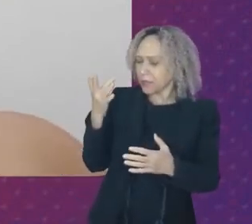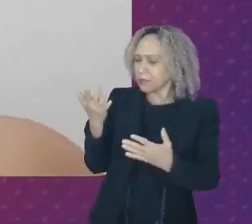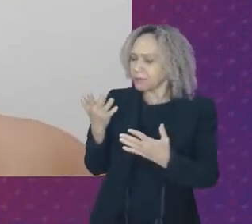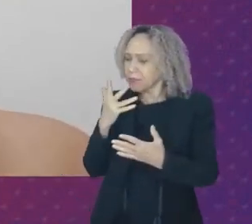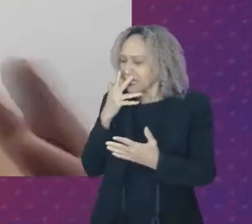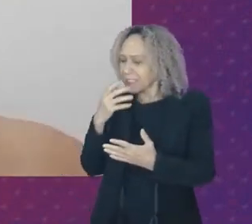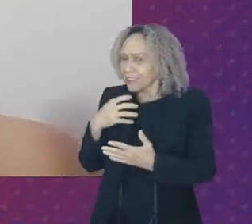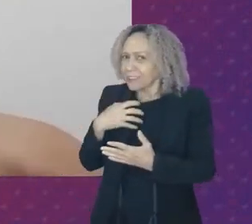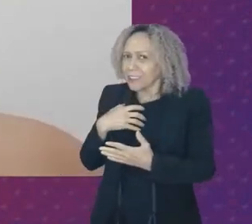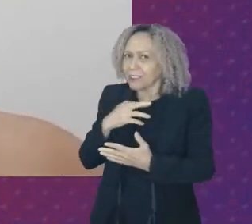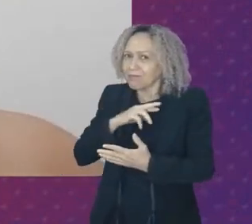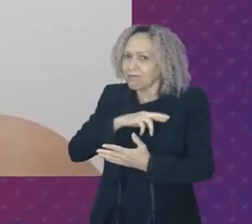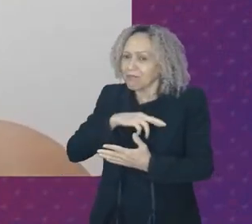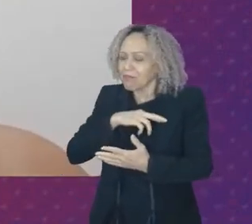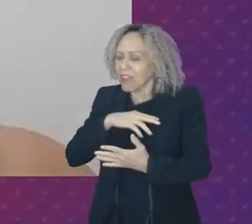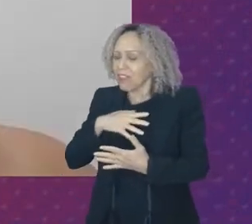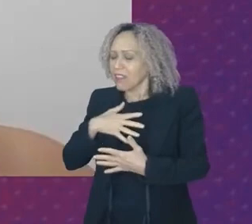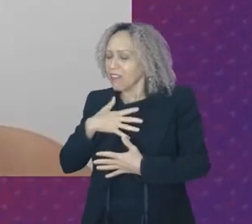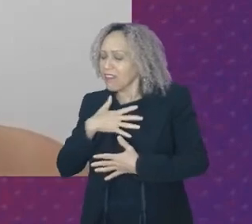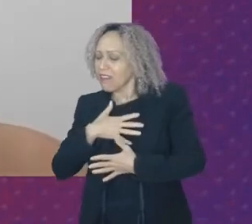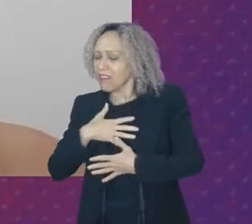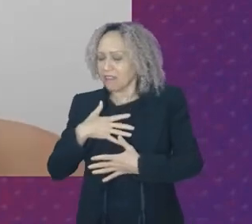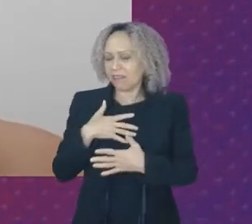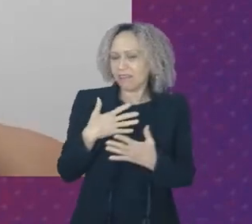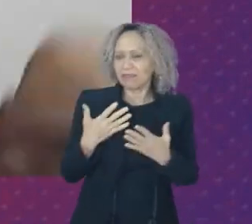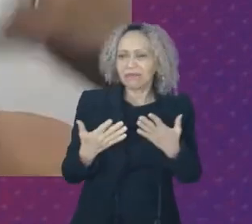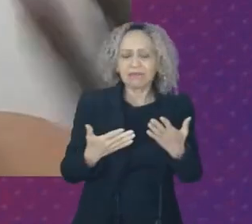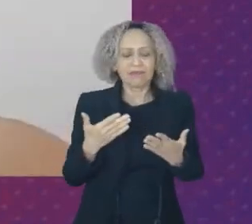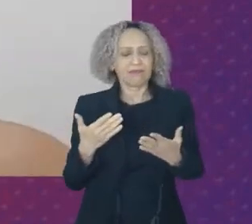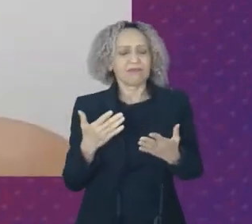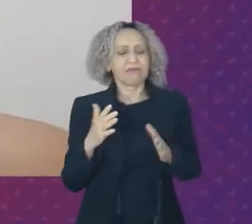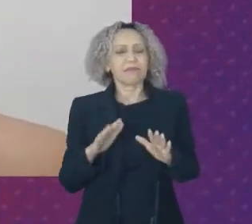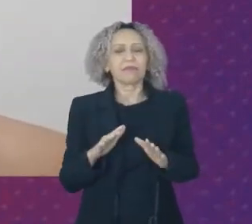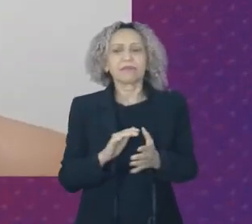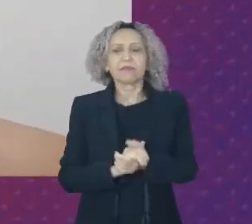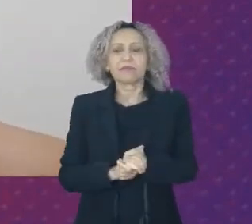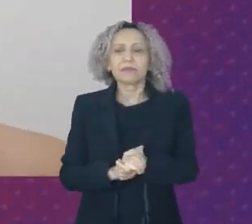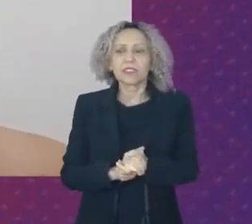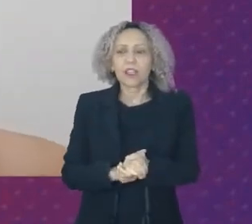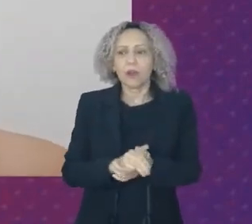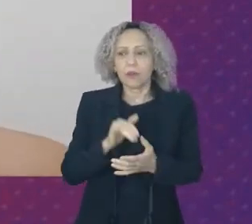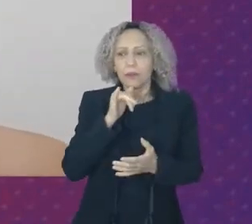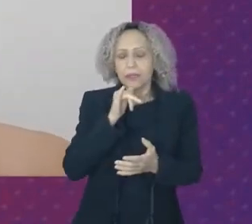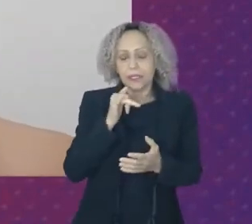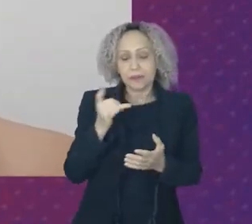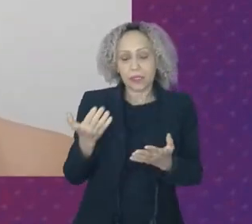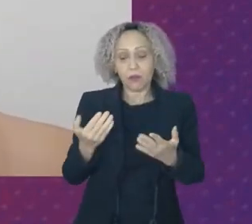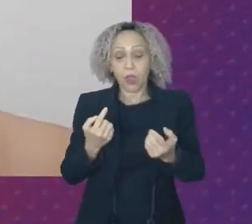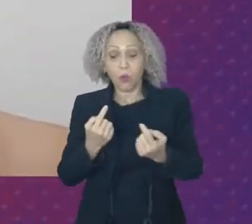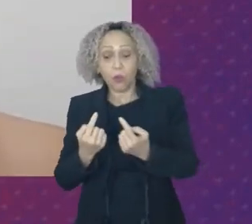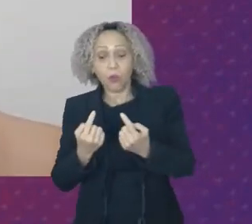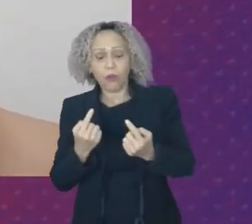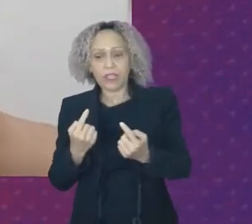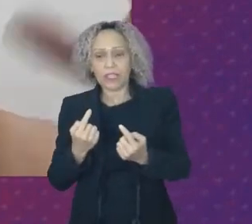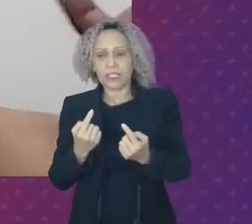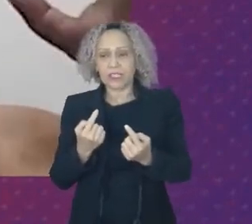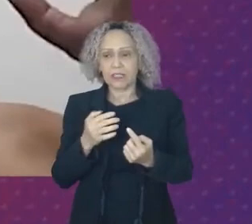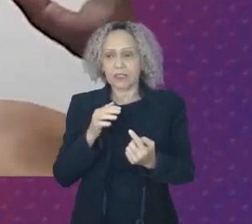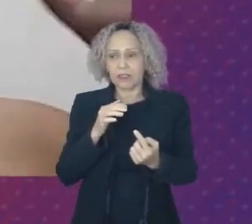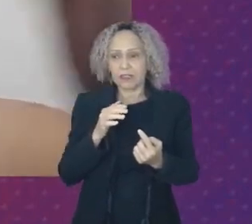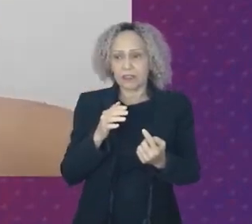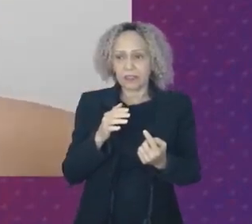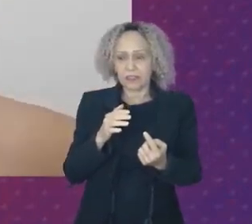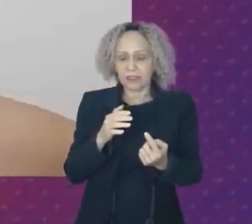peças que basicamente são capazes de conversar diretamente com a pessoa que está ouvindo, né? E aí, como se fossem feitas